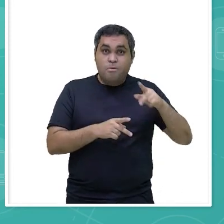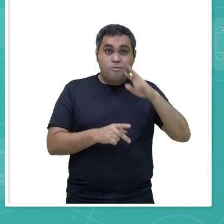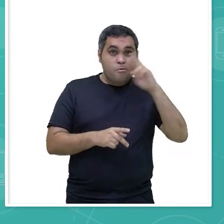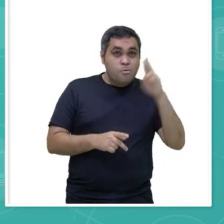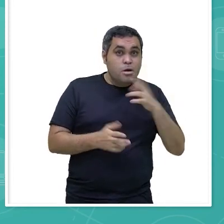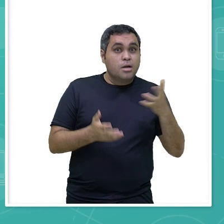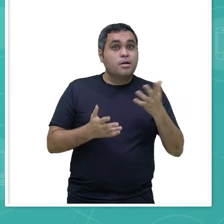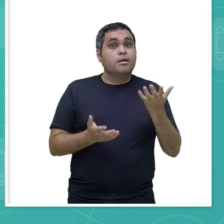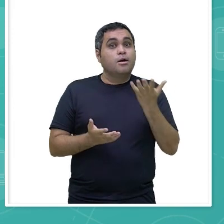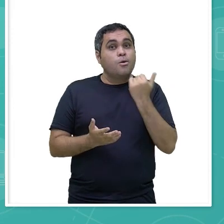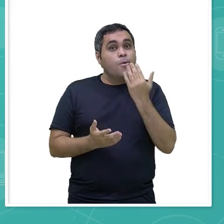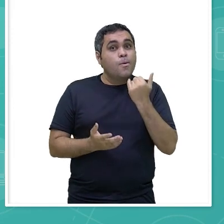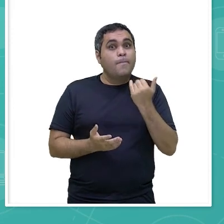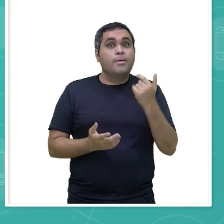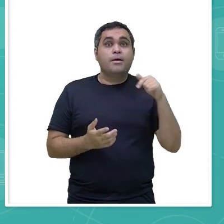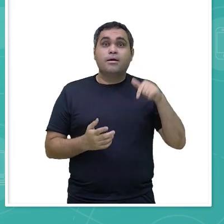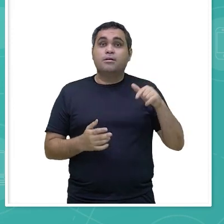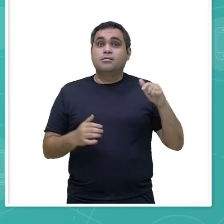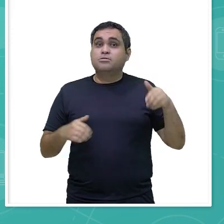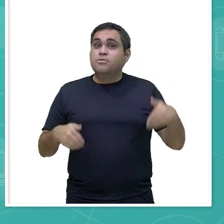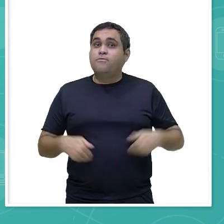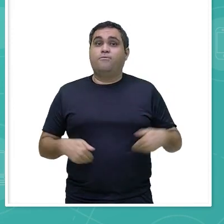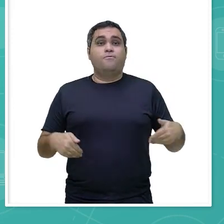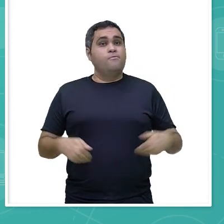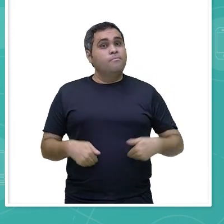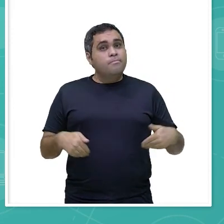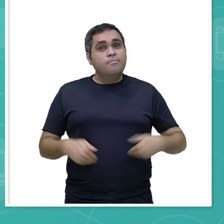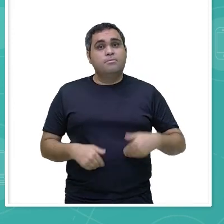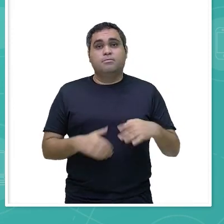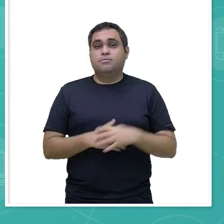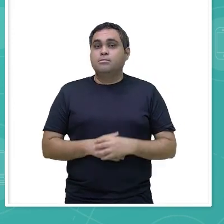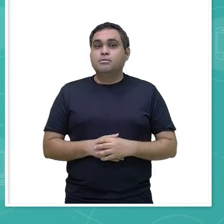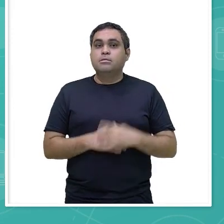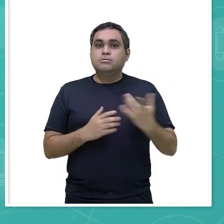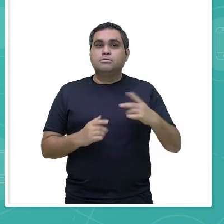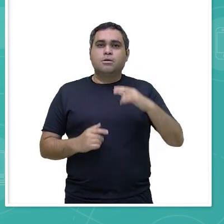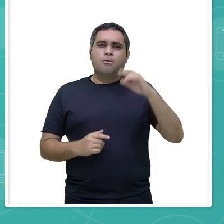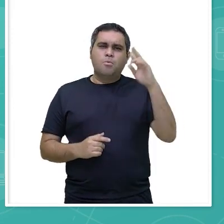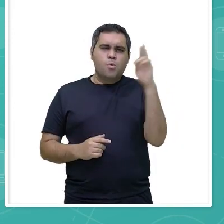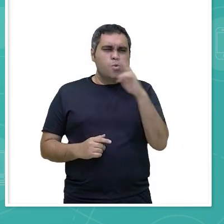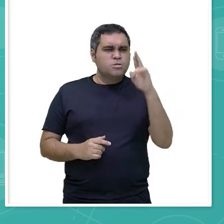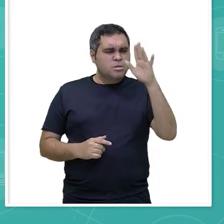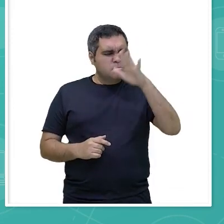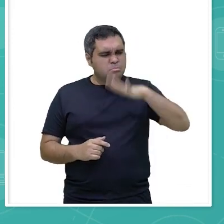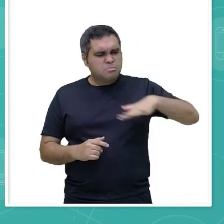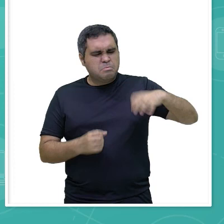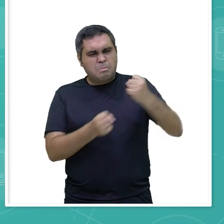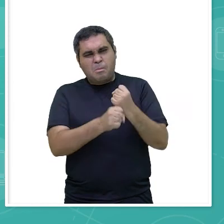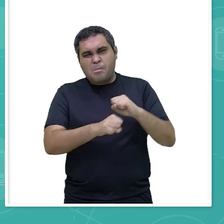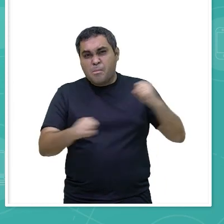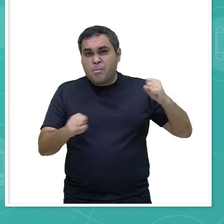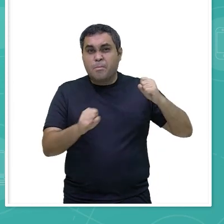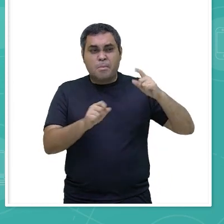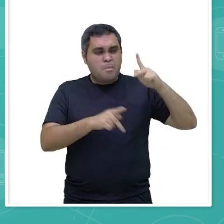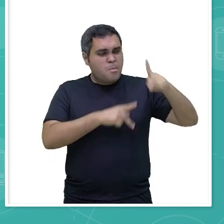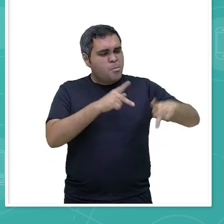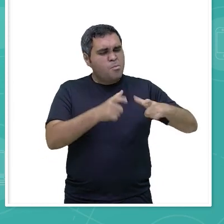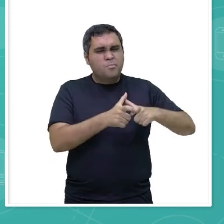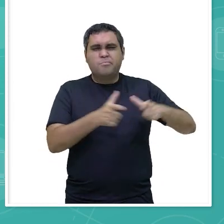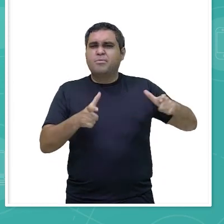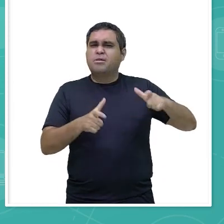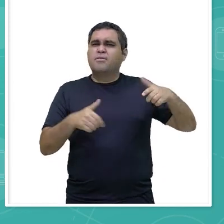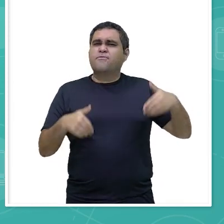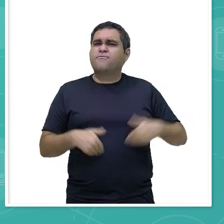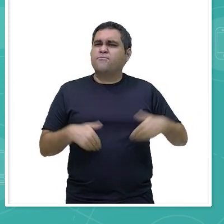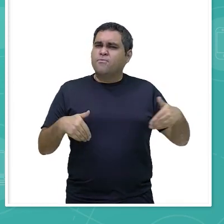passavam fome, minha gente. Como é que o maior país da Europa tinha uma população passando fome? Pois o